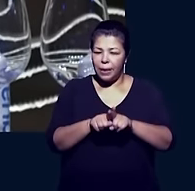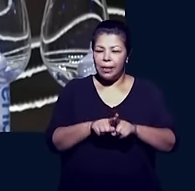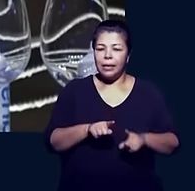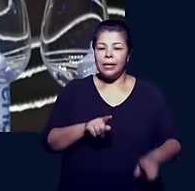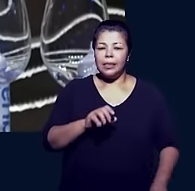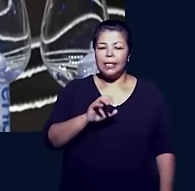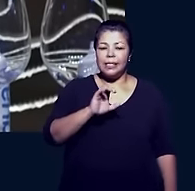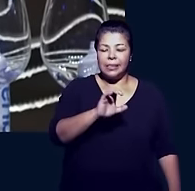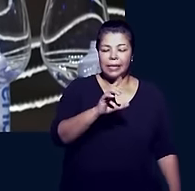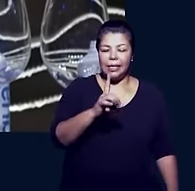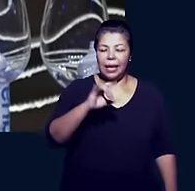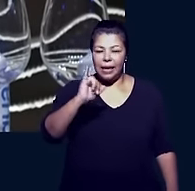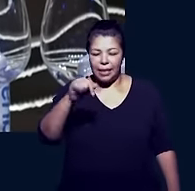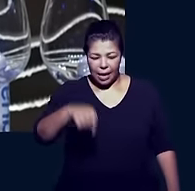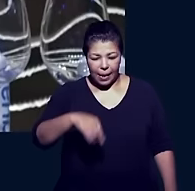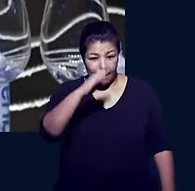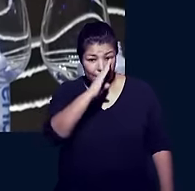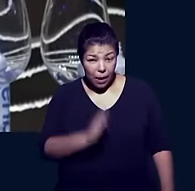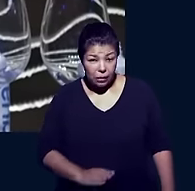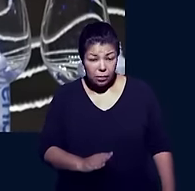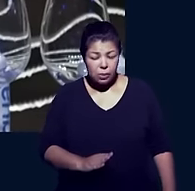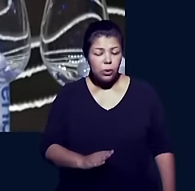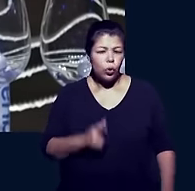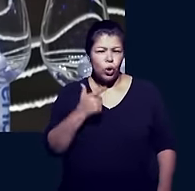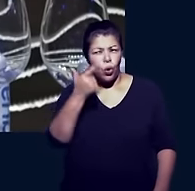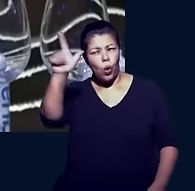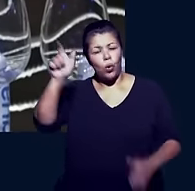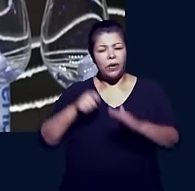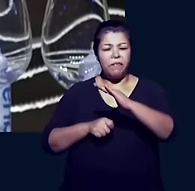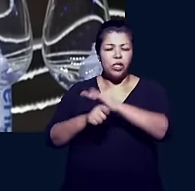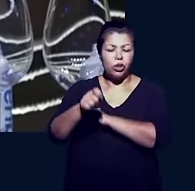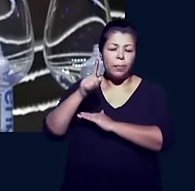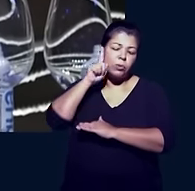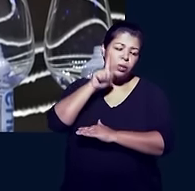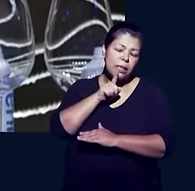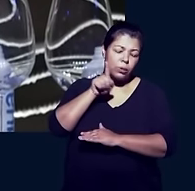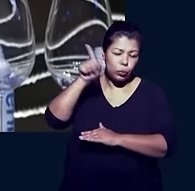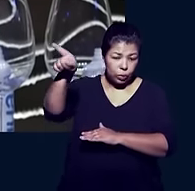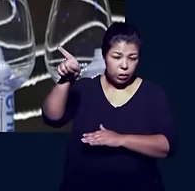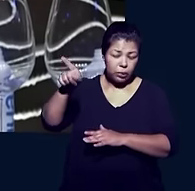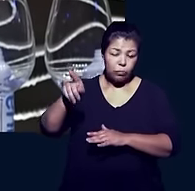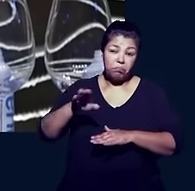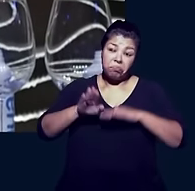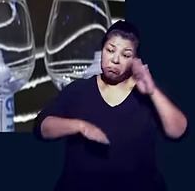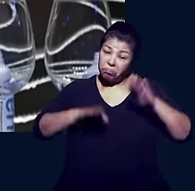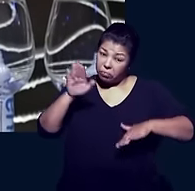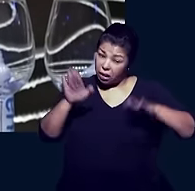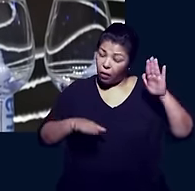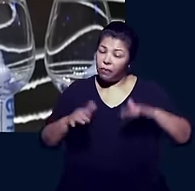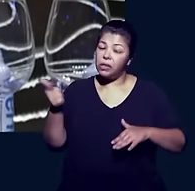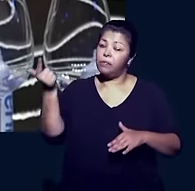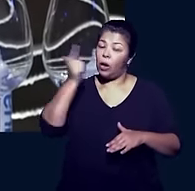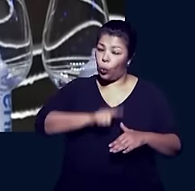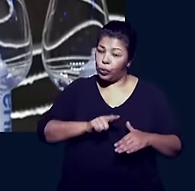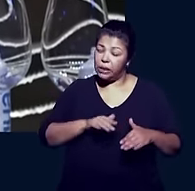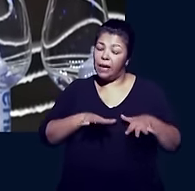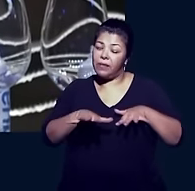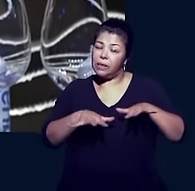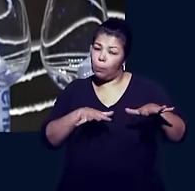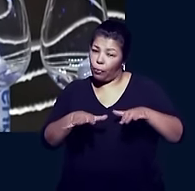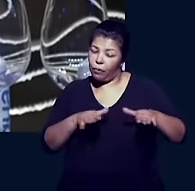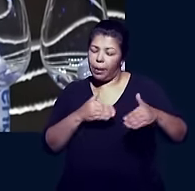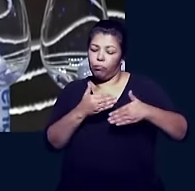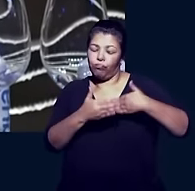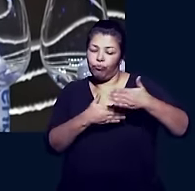Fed fun nos Estados Unidos e assim por diante eles vão andar na hora que que a TR tiver feito pico e na hora que o ciclo de política monetária